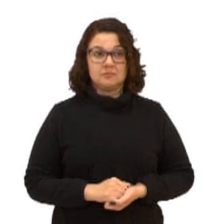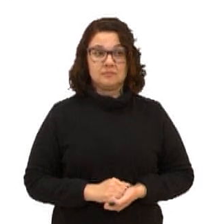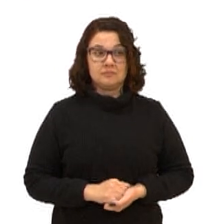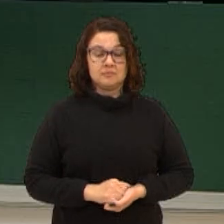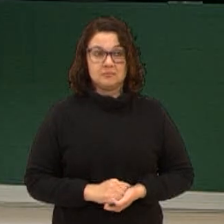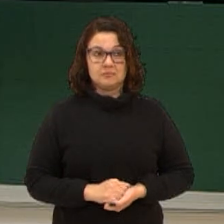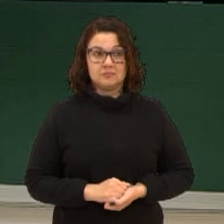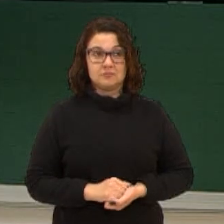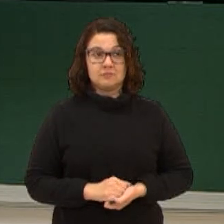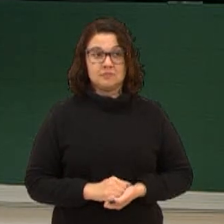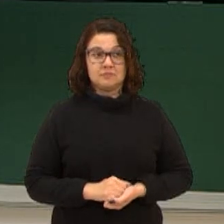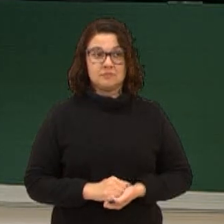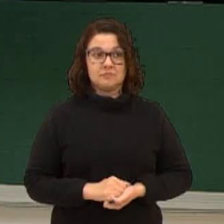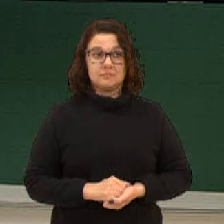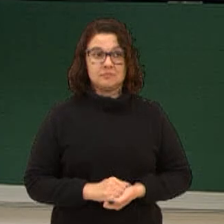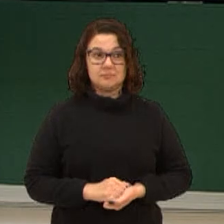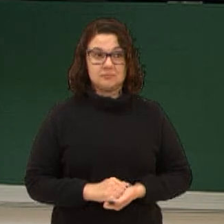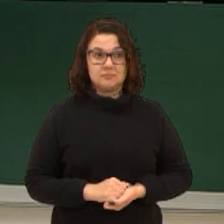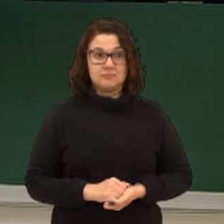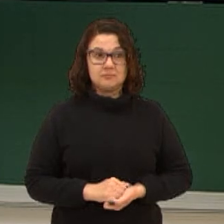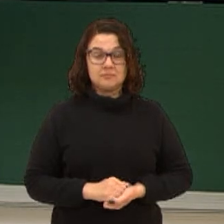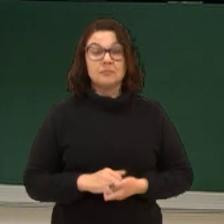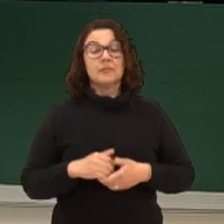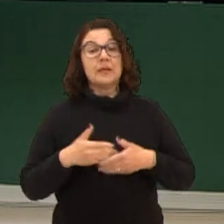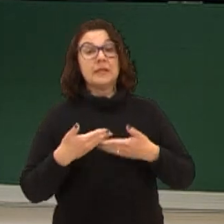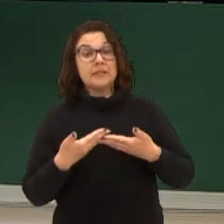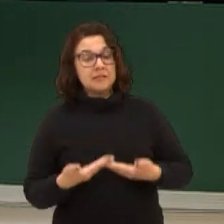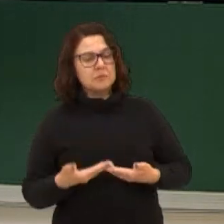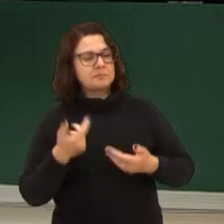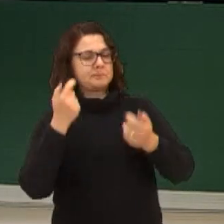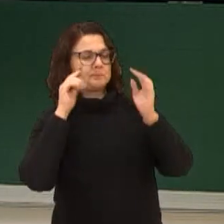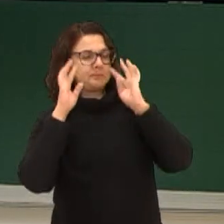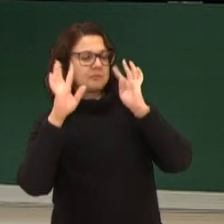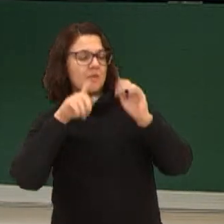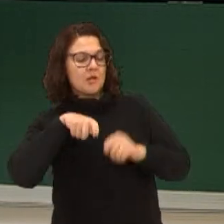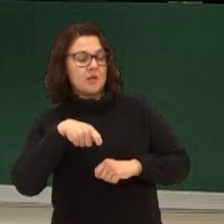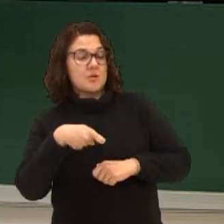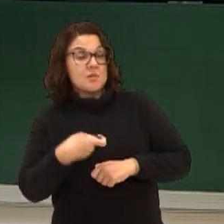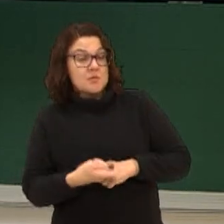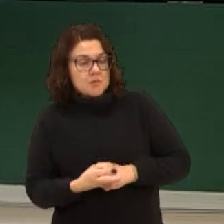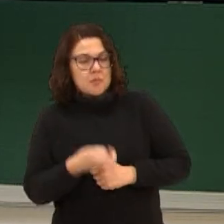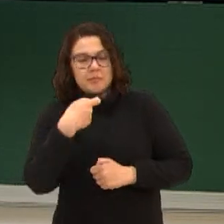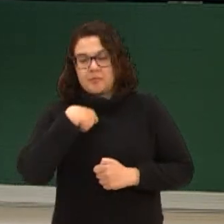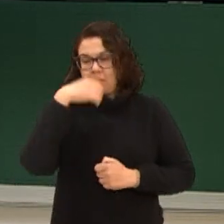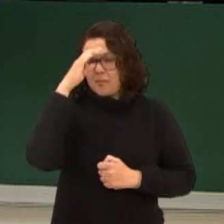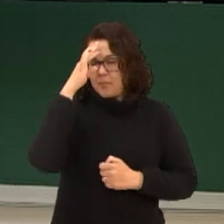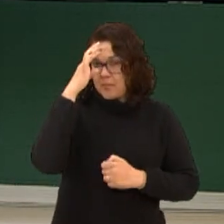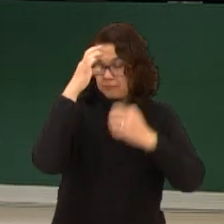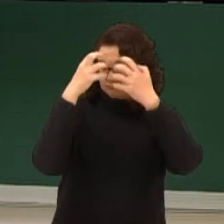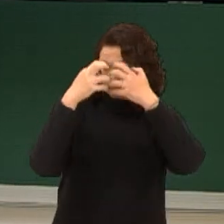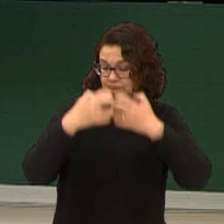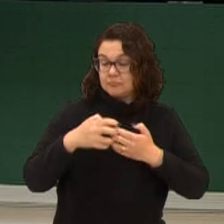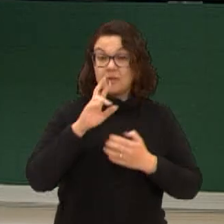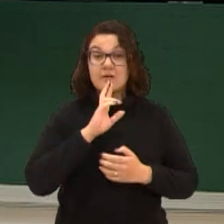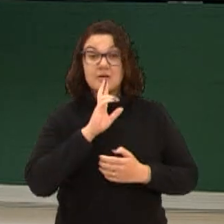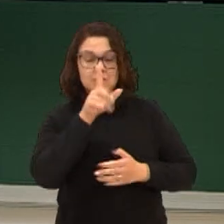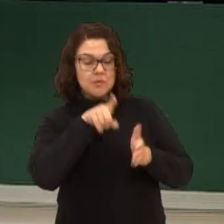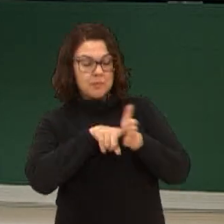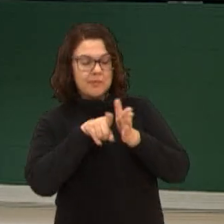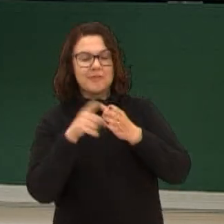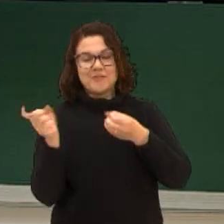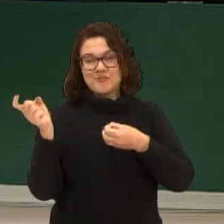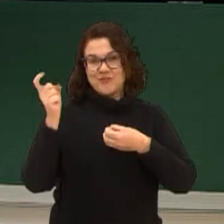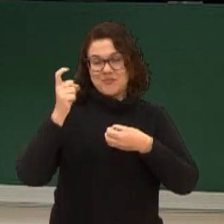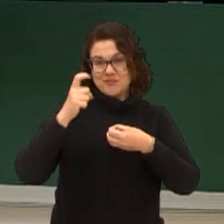tão importante a los niños? Então, reflita aí um pouquinho sobre isso, pense, responda essa questão e